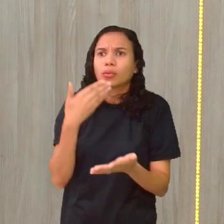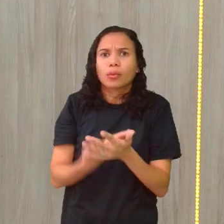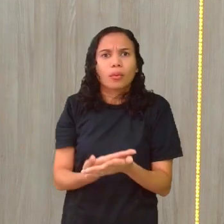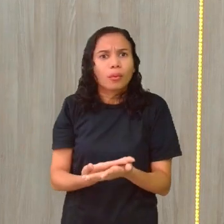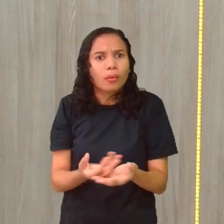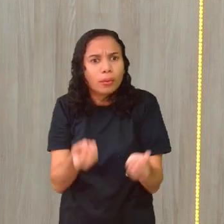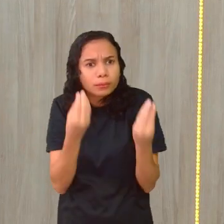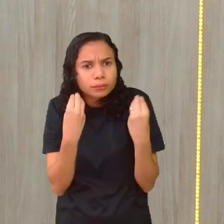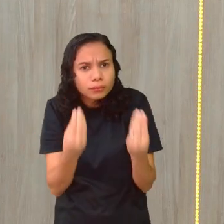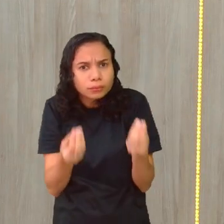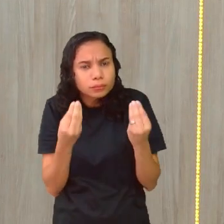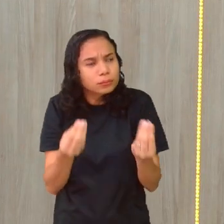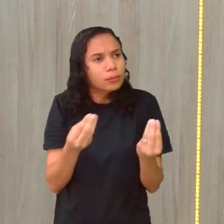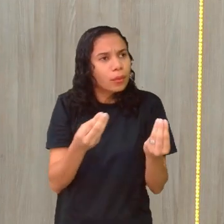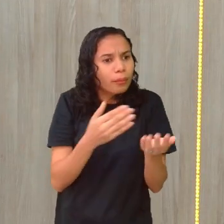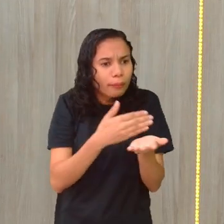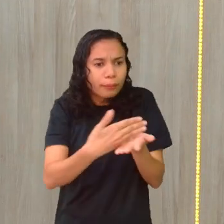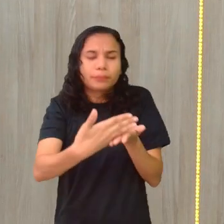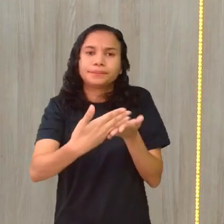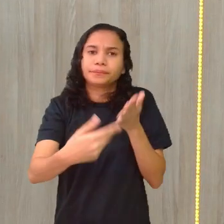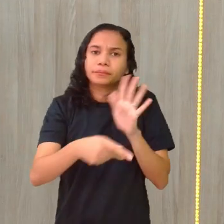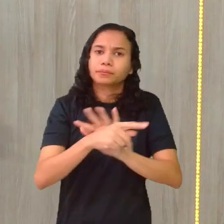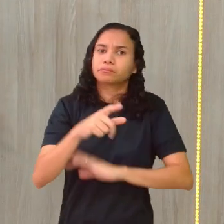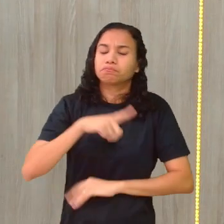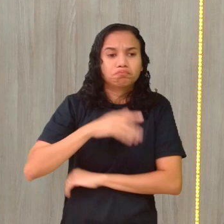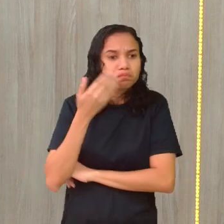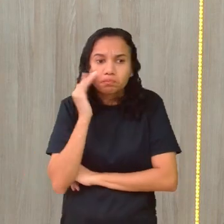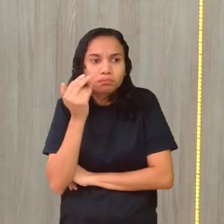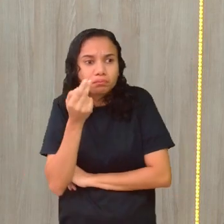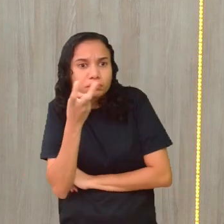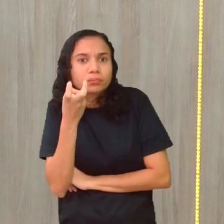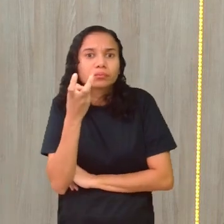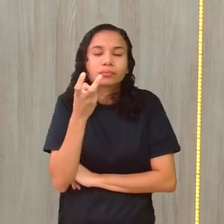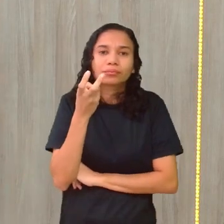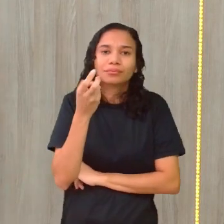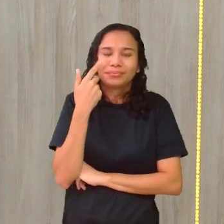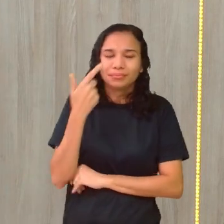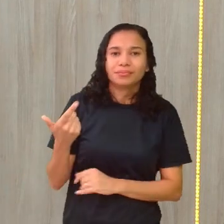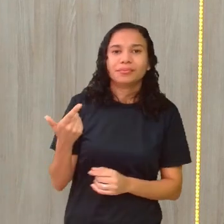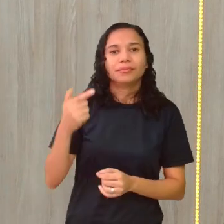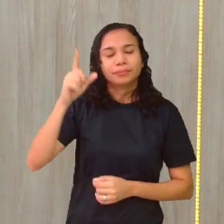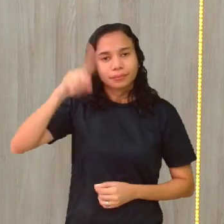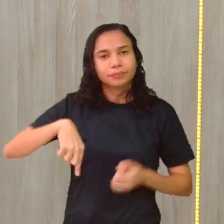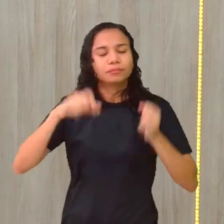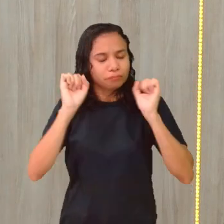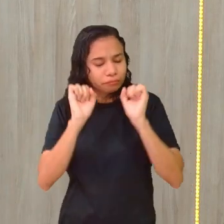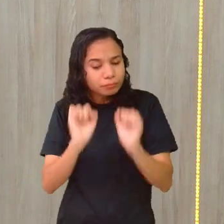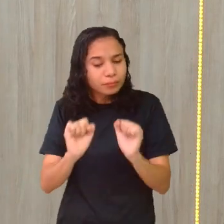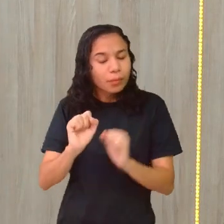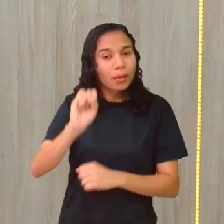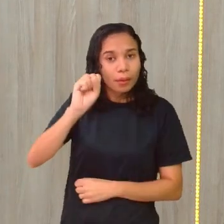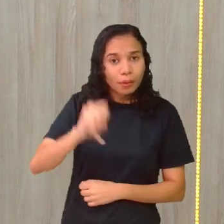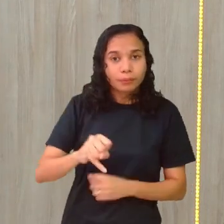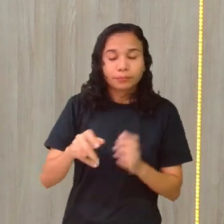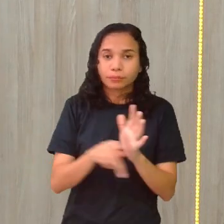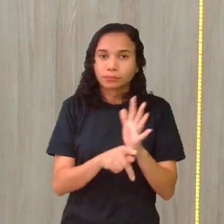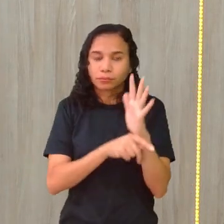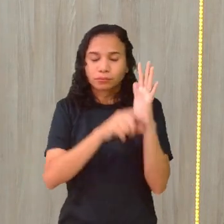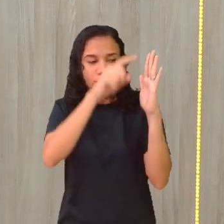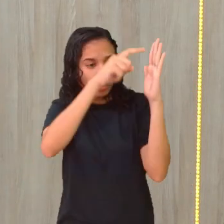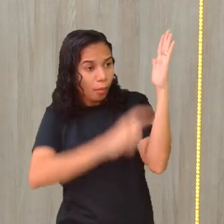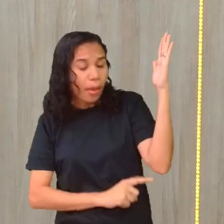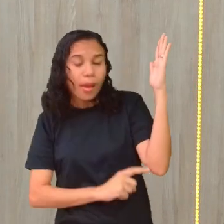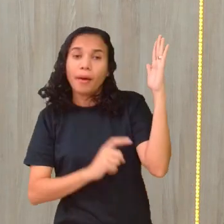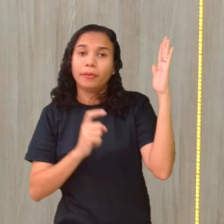que momento ele tocou ali para subir? Que eu não estou entendendo. Então, pode ser aí uma parede artificial